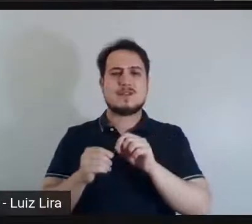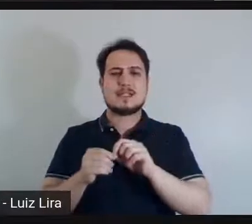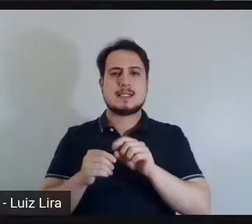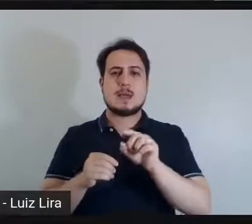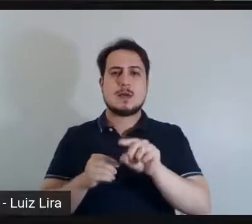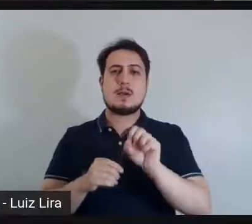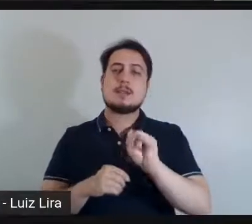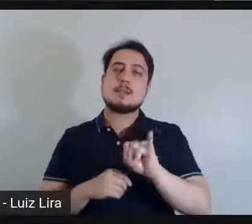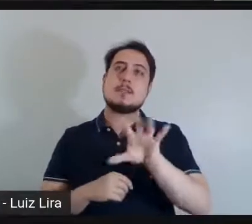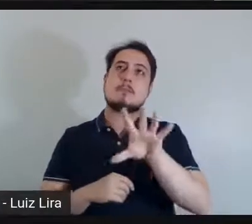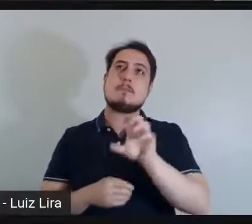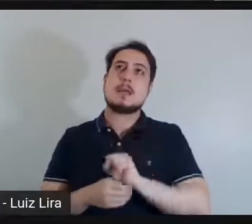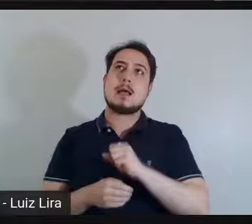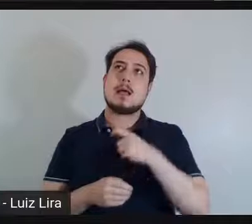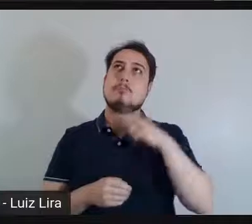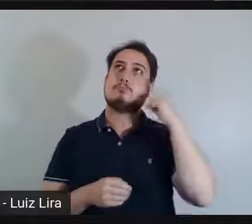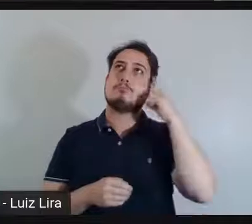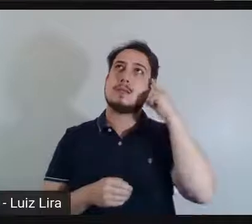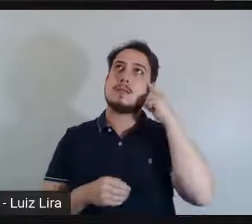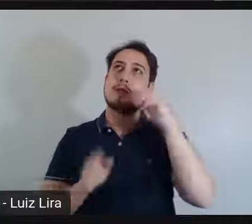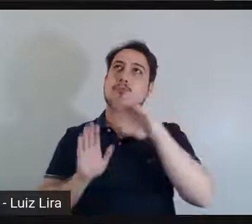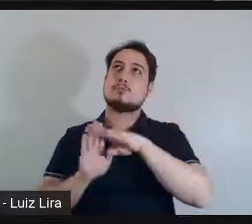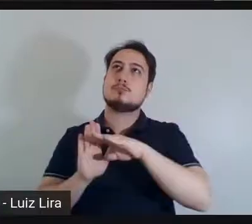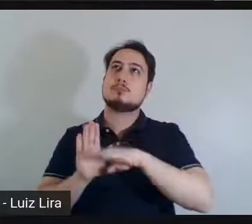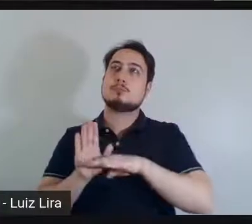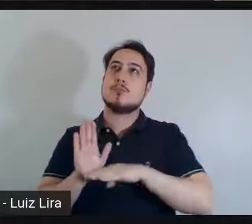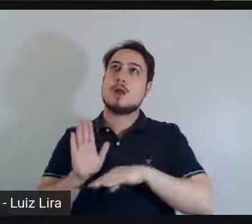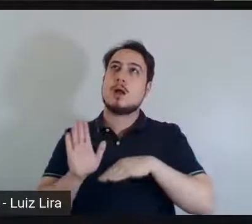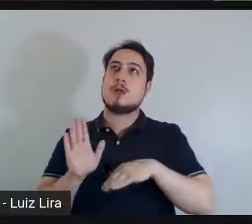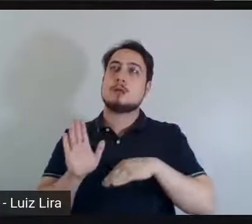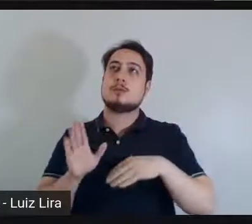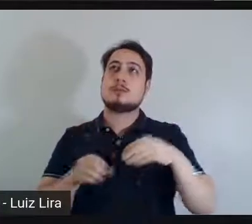pegar o orçamento disponível por órgão no ano,